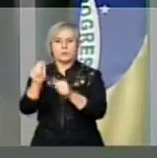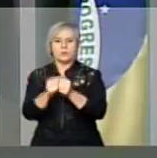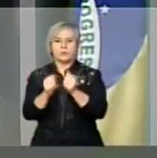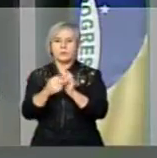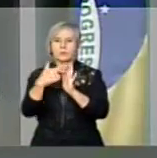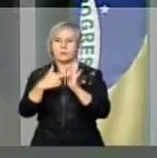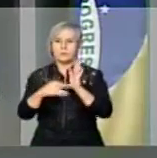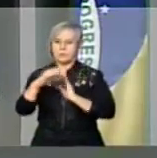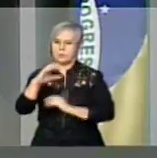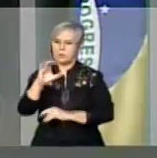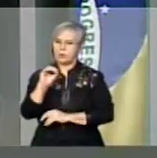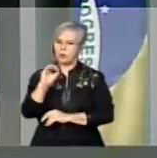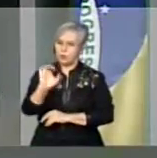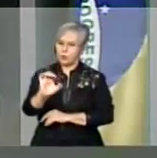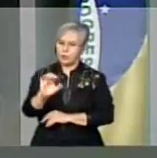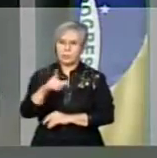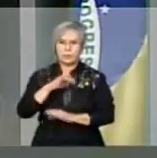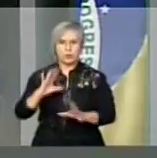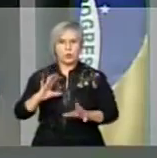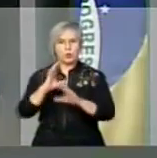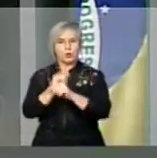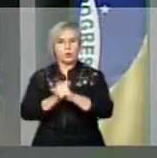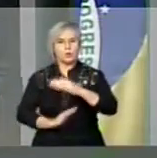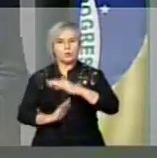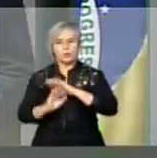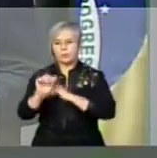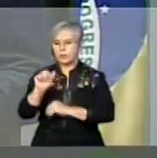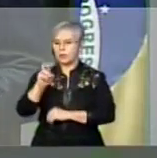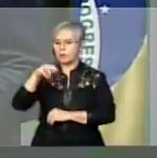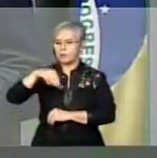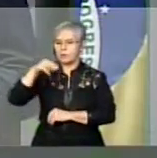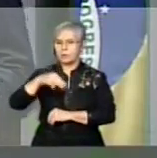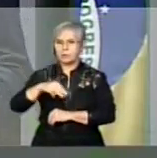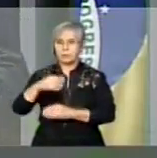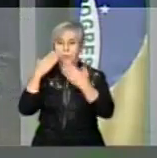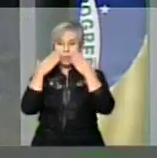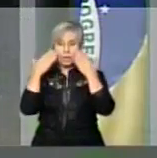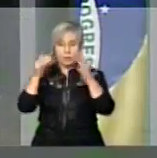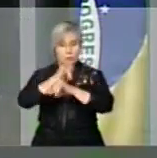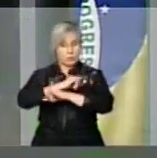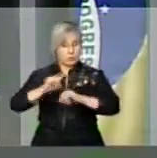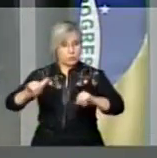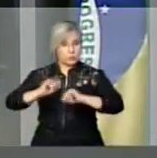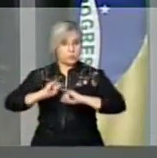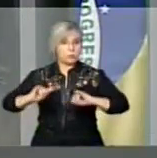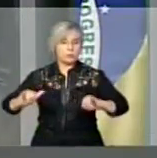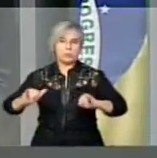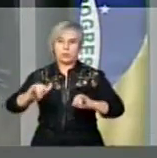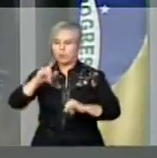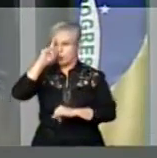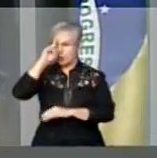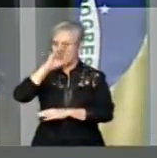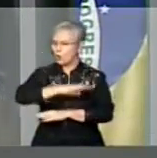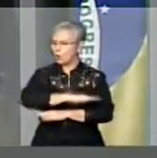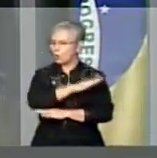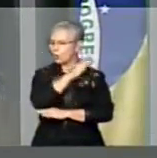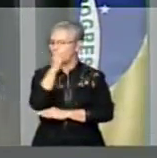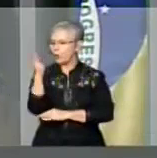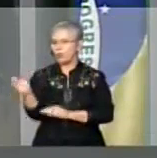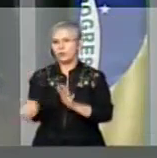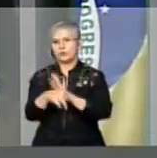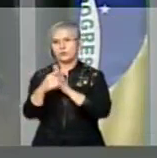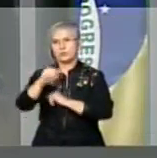o acesso jornalístico, totalizando 15 minutos de imagens ao todo por dia para os